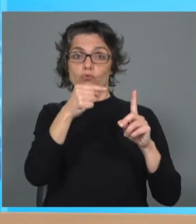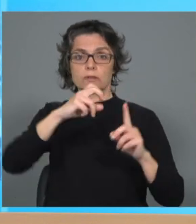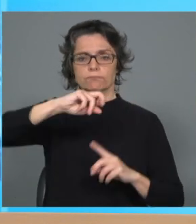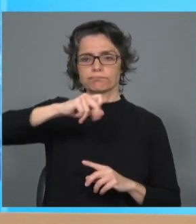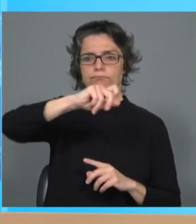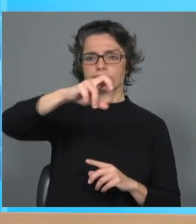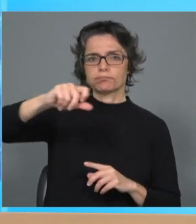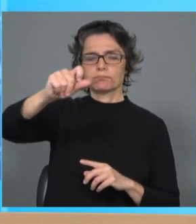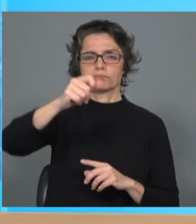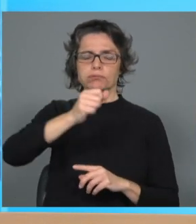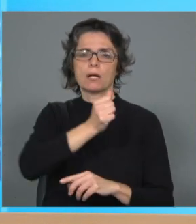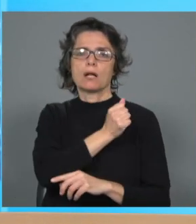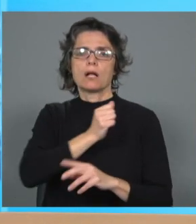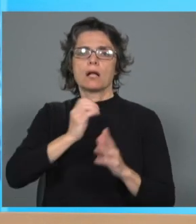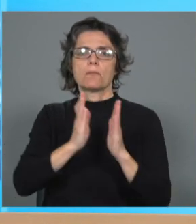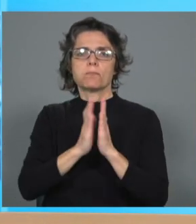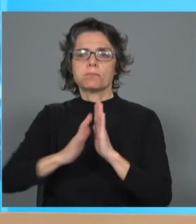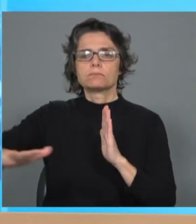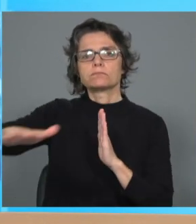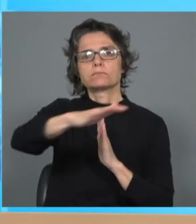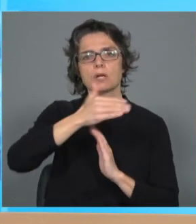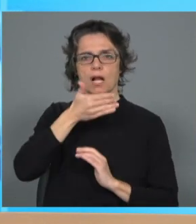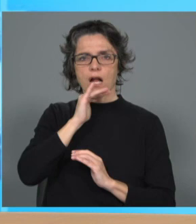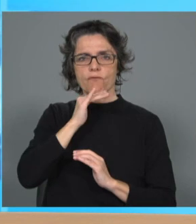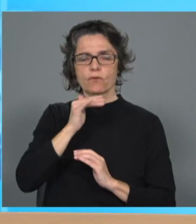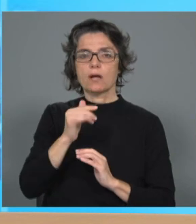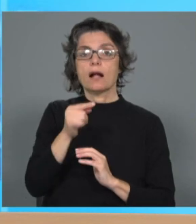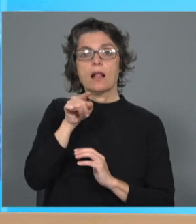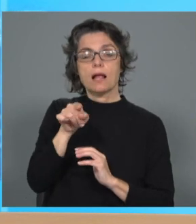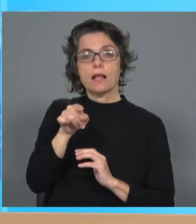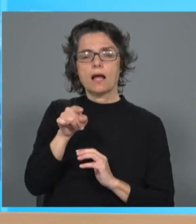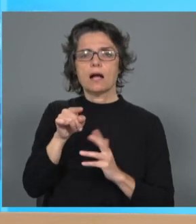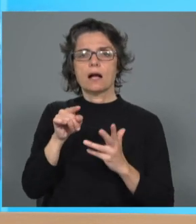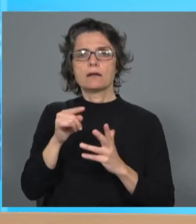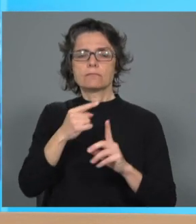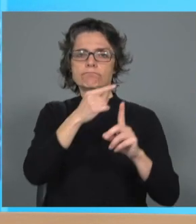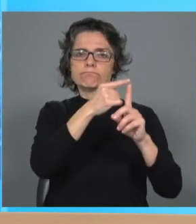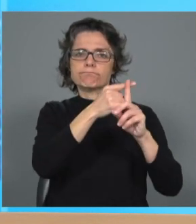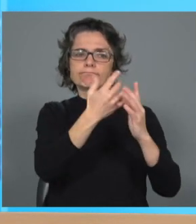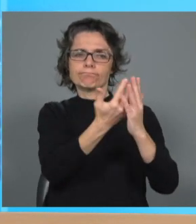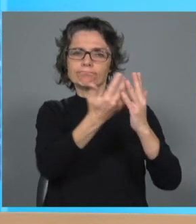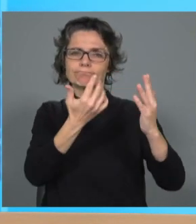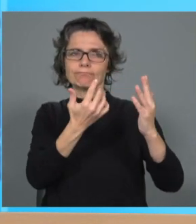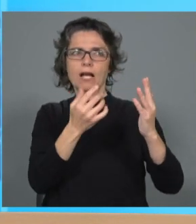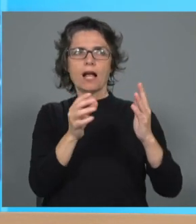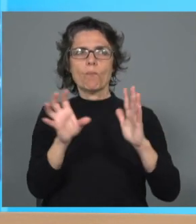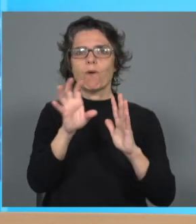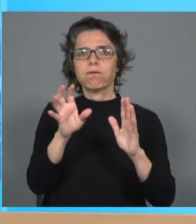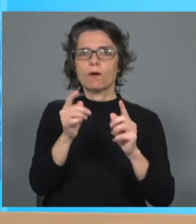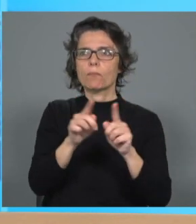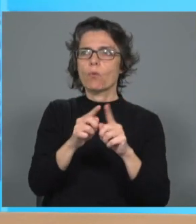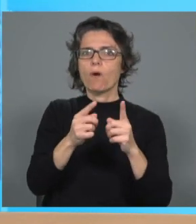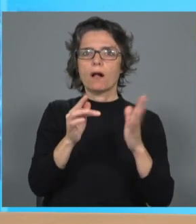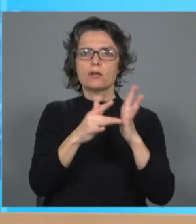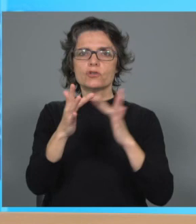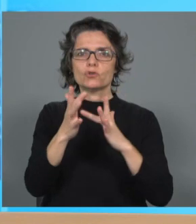da Arquidiocese de Évora e em cada local que chegava apresentava-se como essa materialização de um Jesus que vem